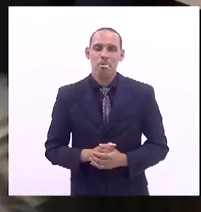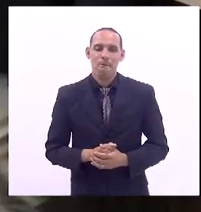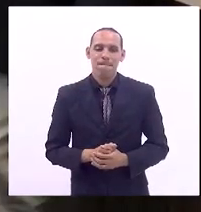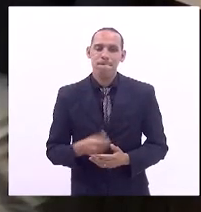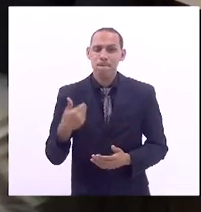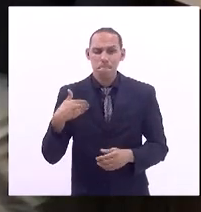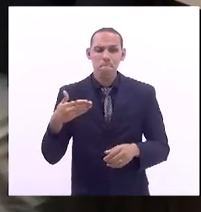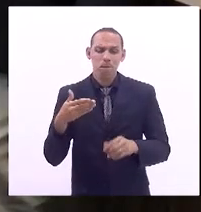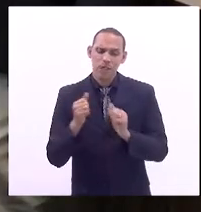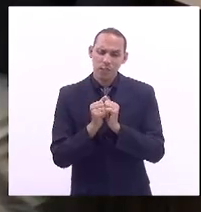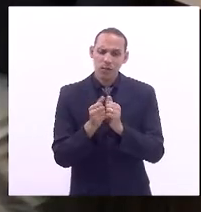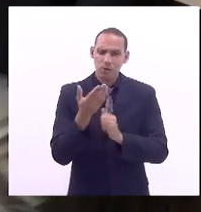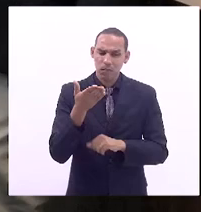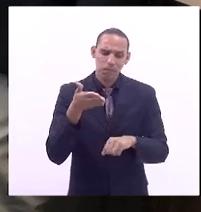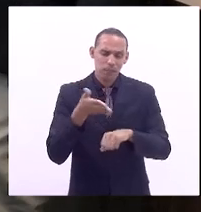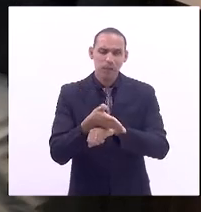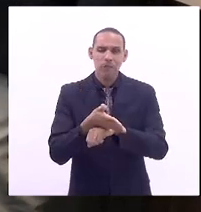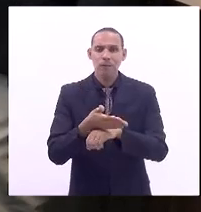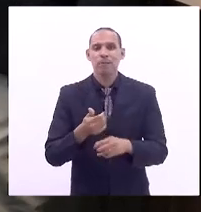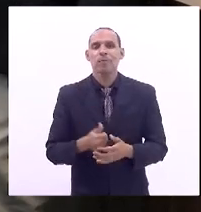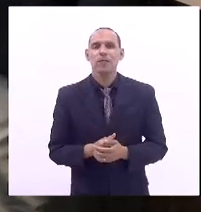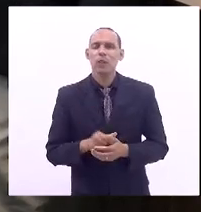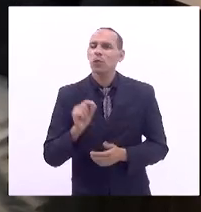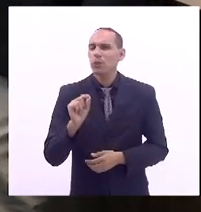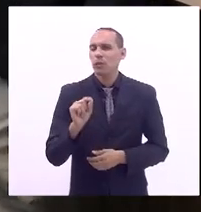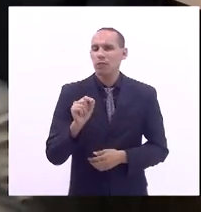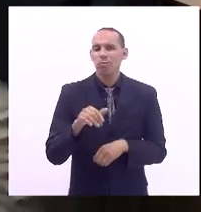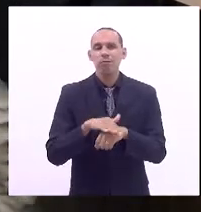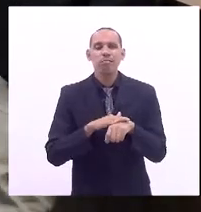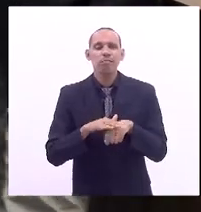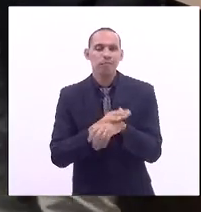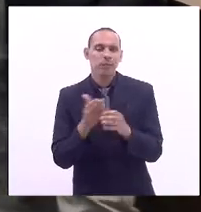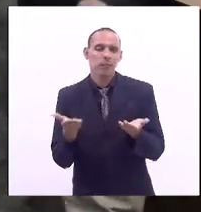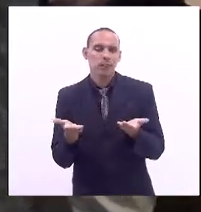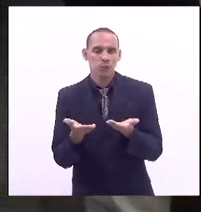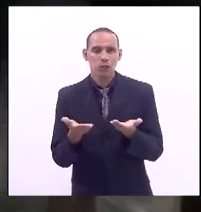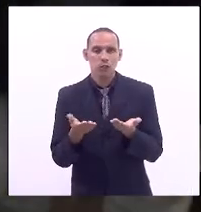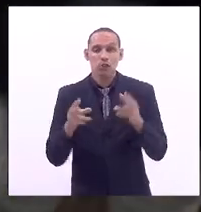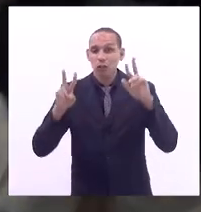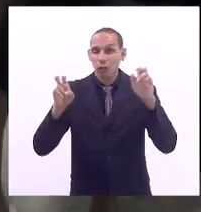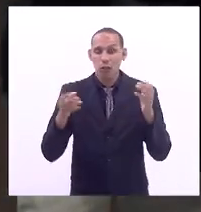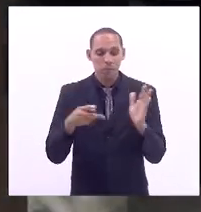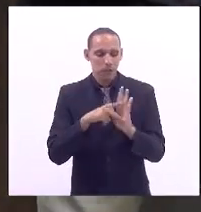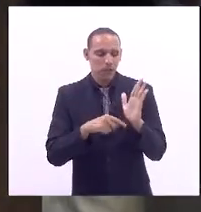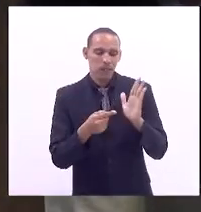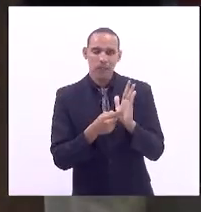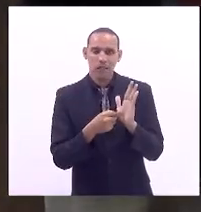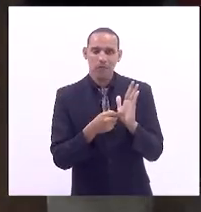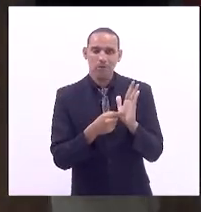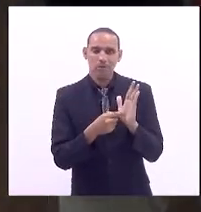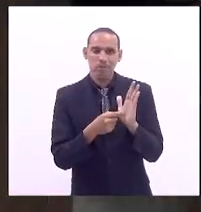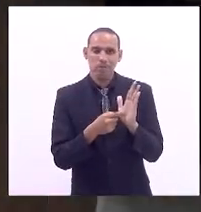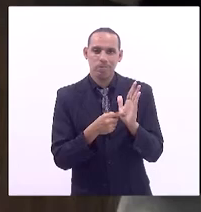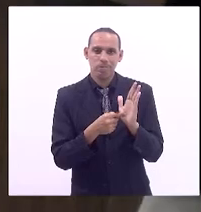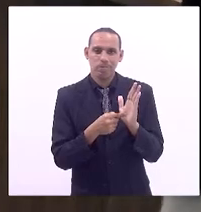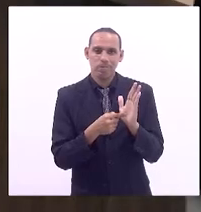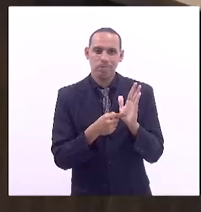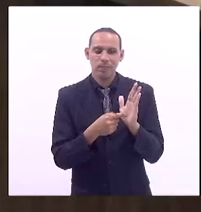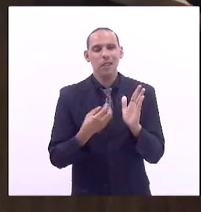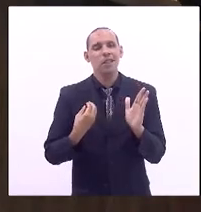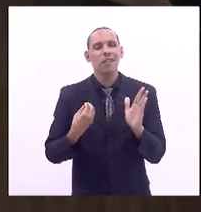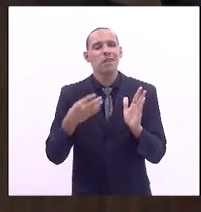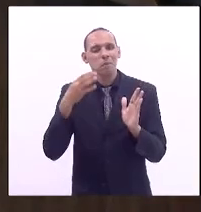participei com vossa excelência de uma conversa hoje sobre esse projeto estava até